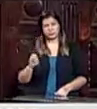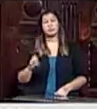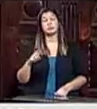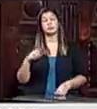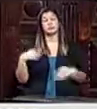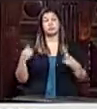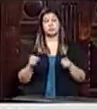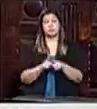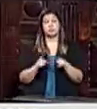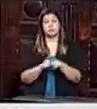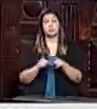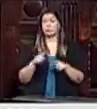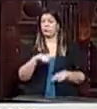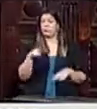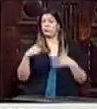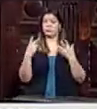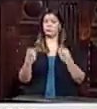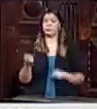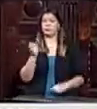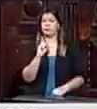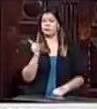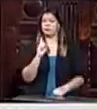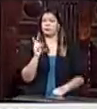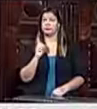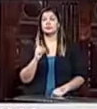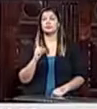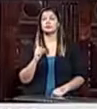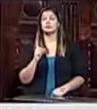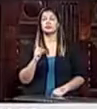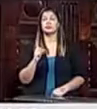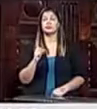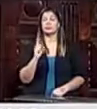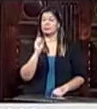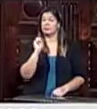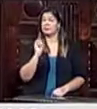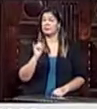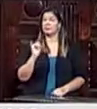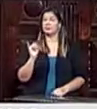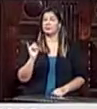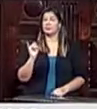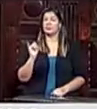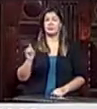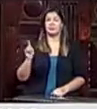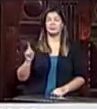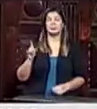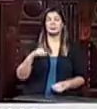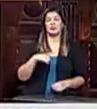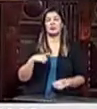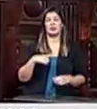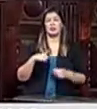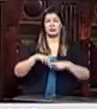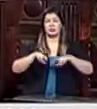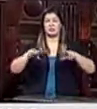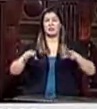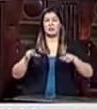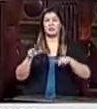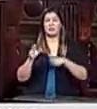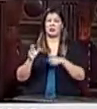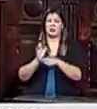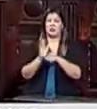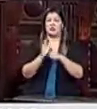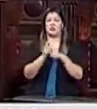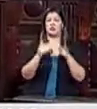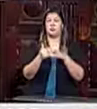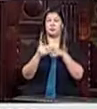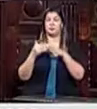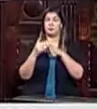que nós não aceitamos nem que venha a plenário medidas que querem felicitar ainda